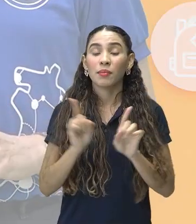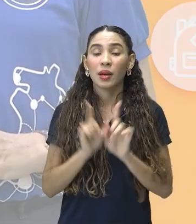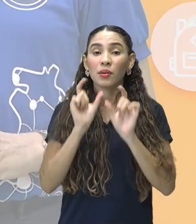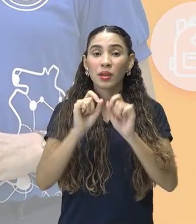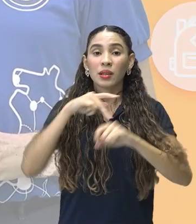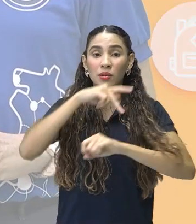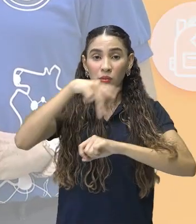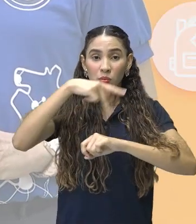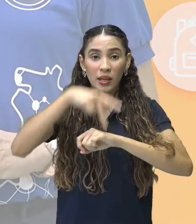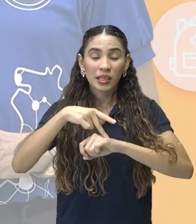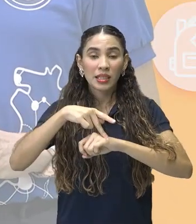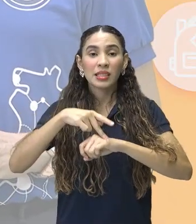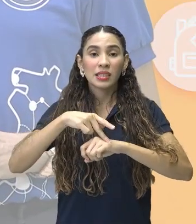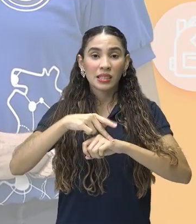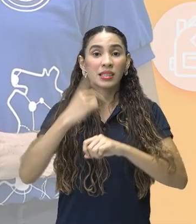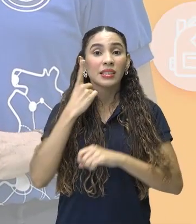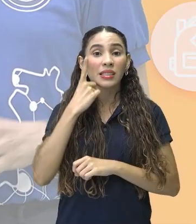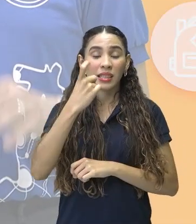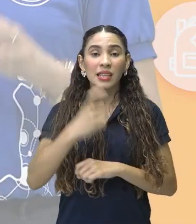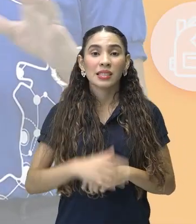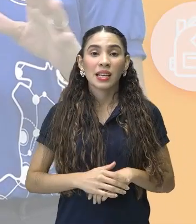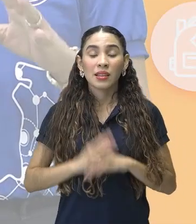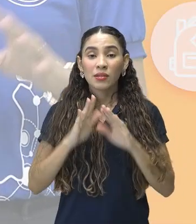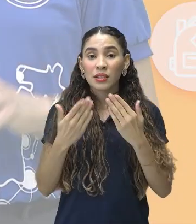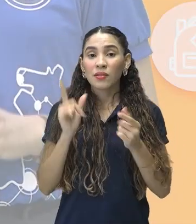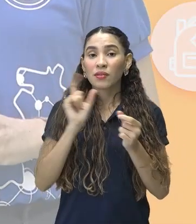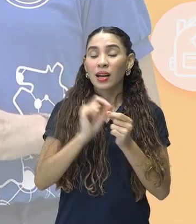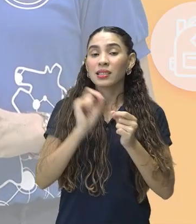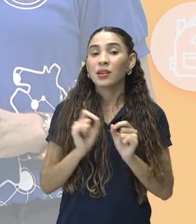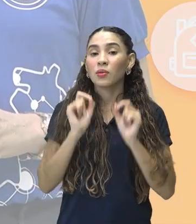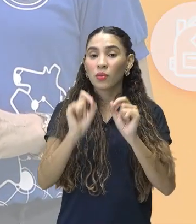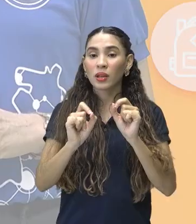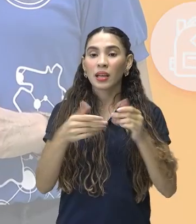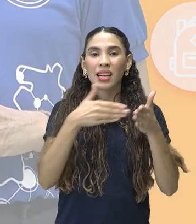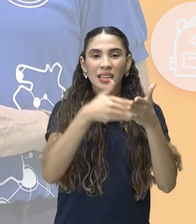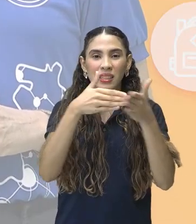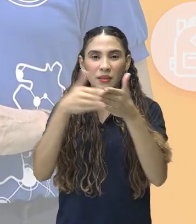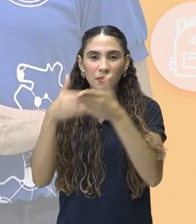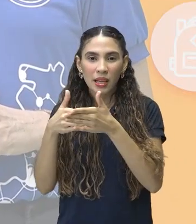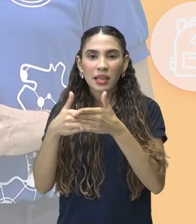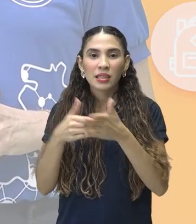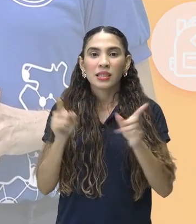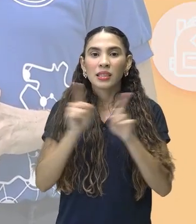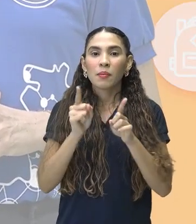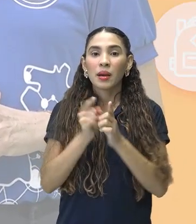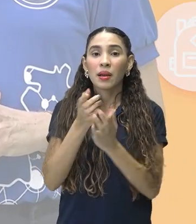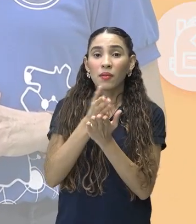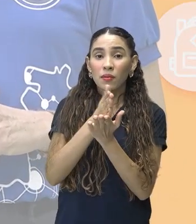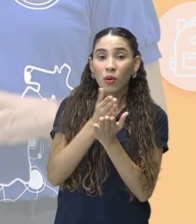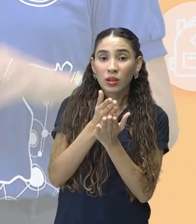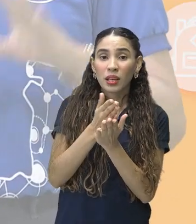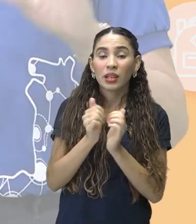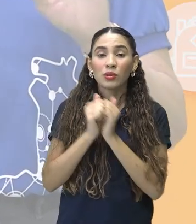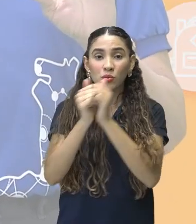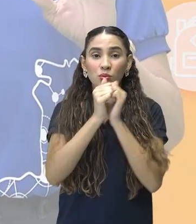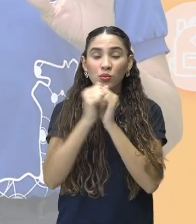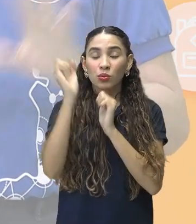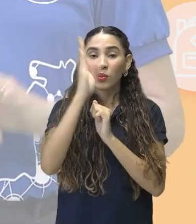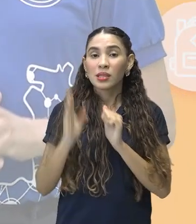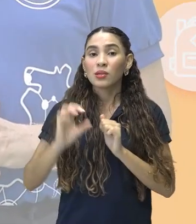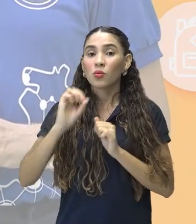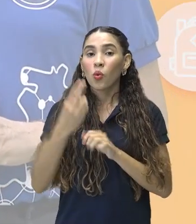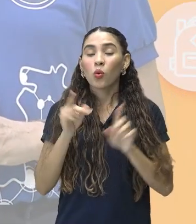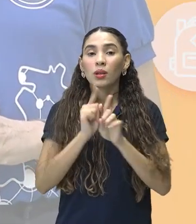dos países interessados, que fazem aí limites, que fazem fronteiras com o Brasil,